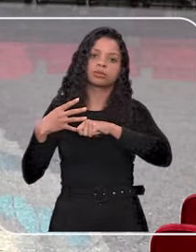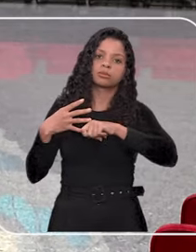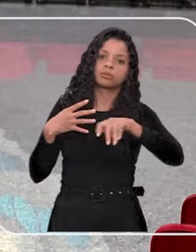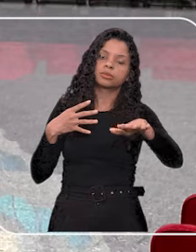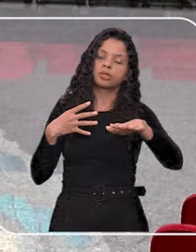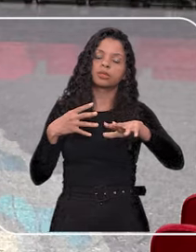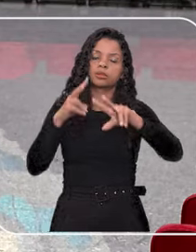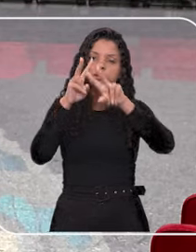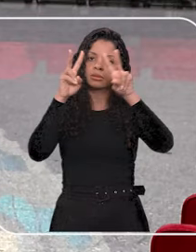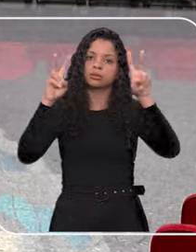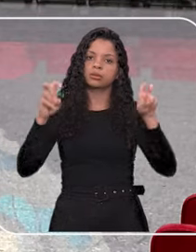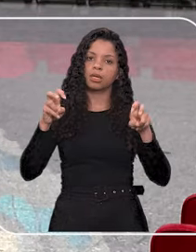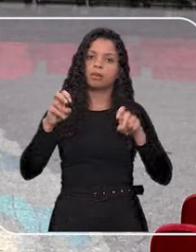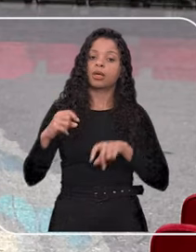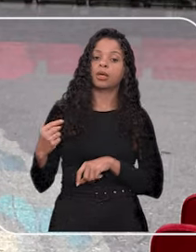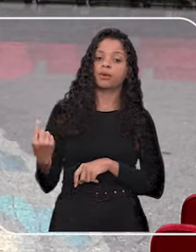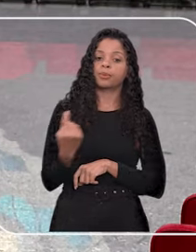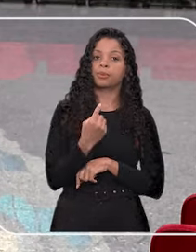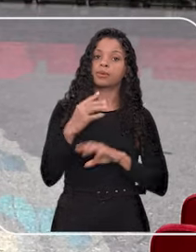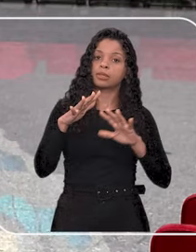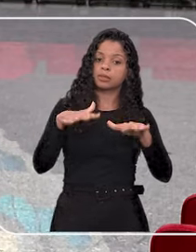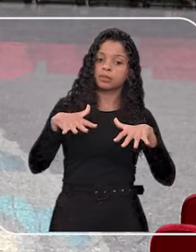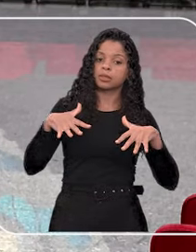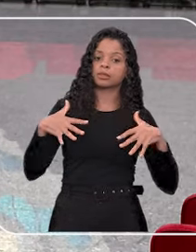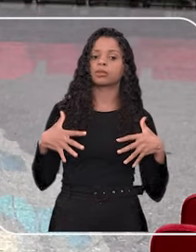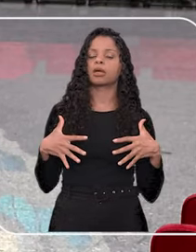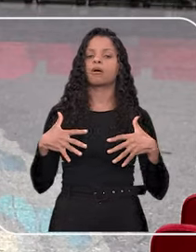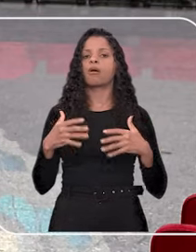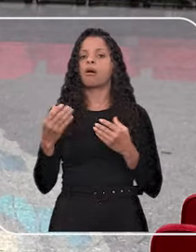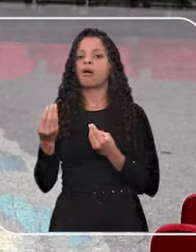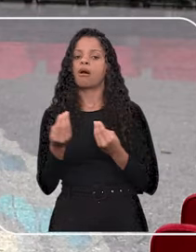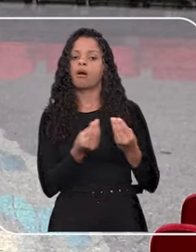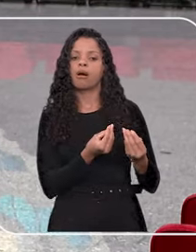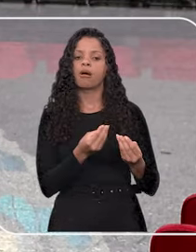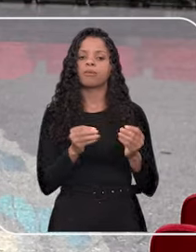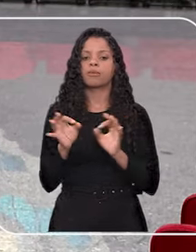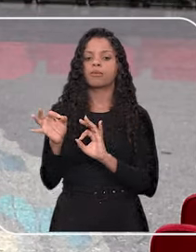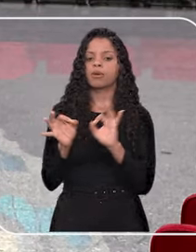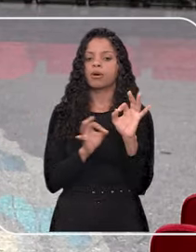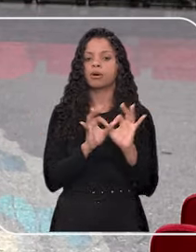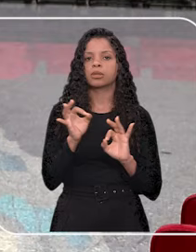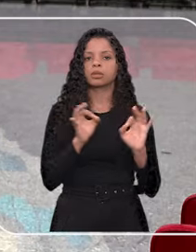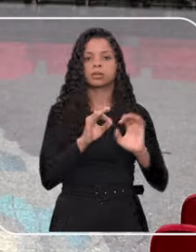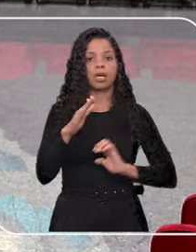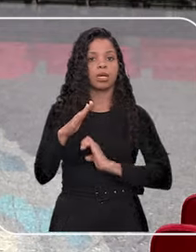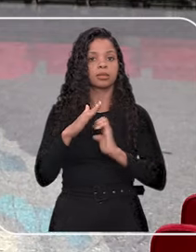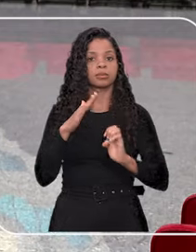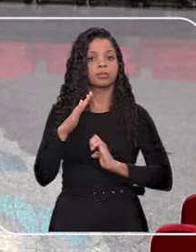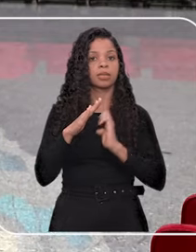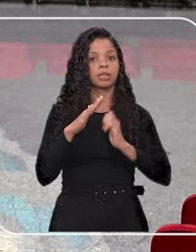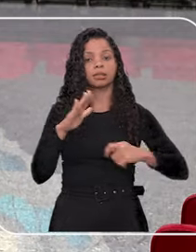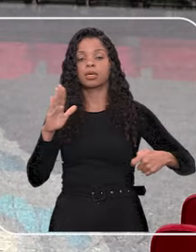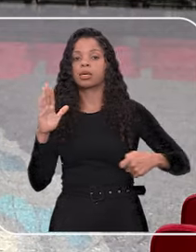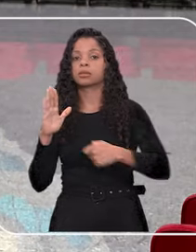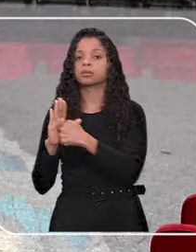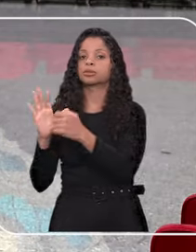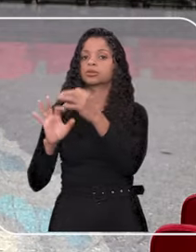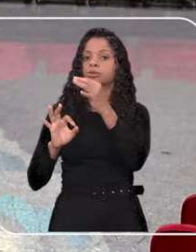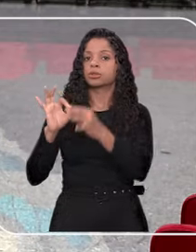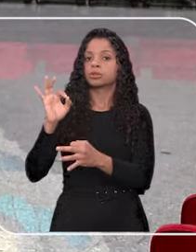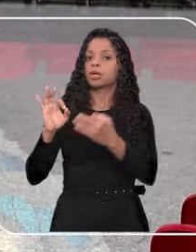sobre o tema a primeira sessão modulou os efeitos em relação às empresas que ingressaram com ação judicial ou